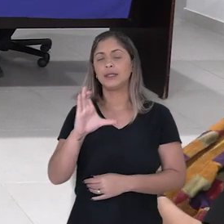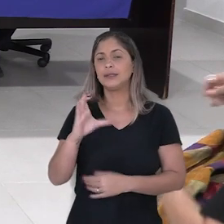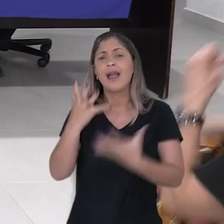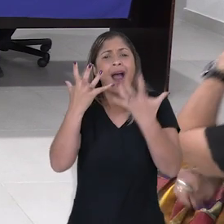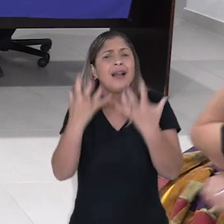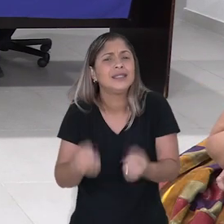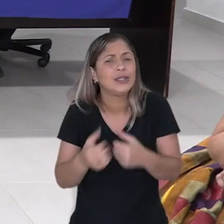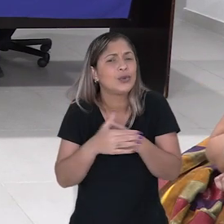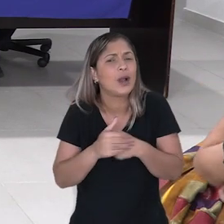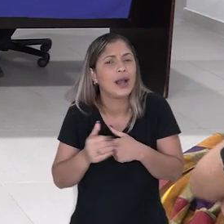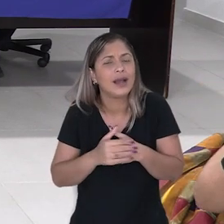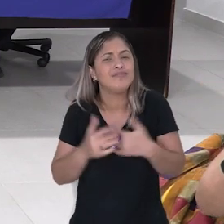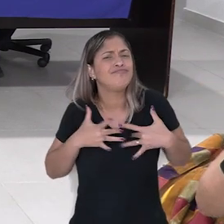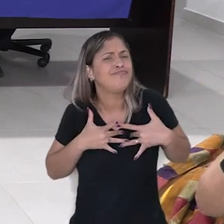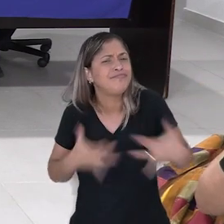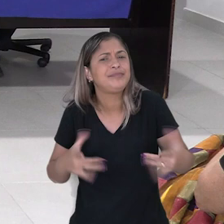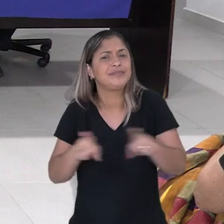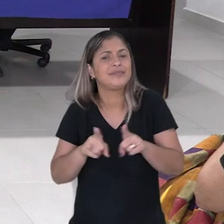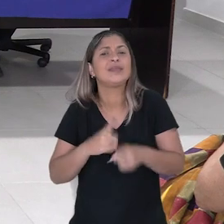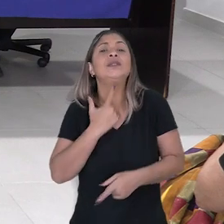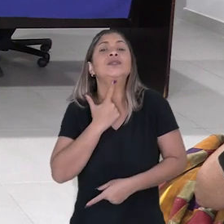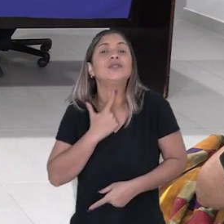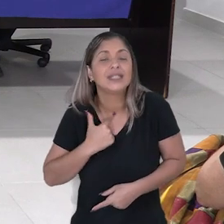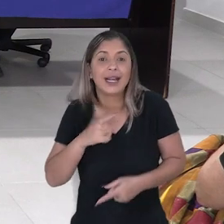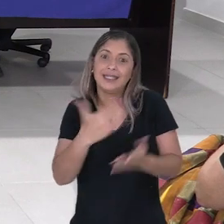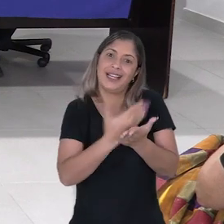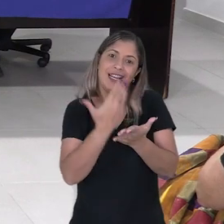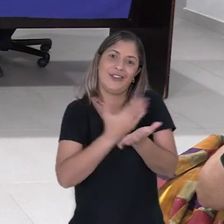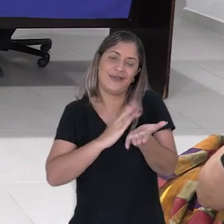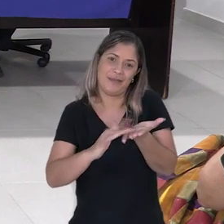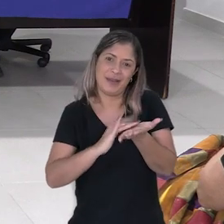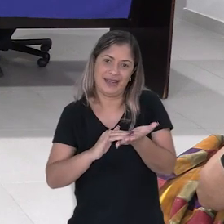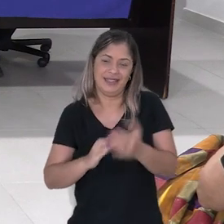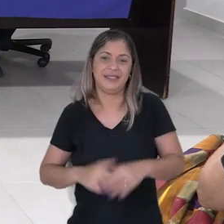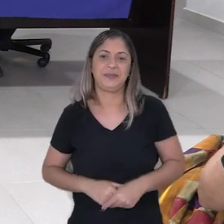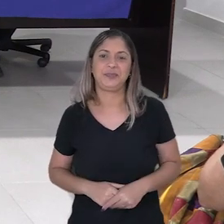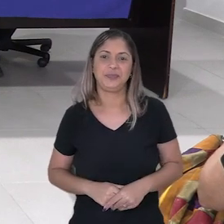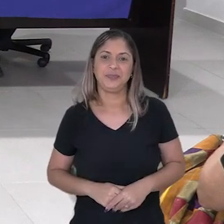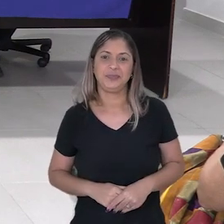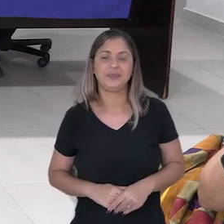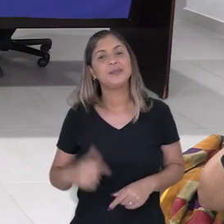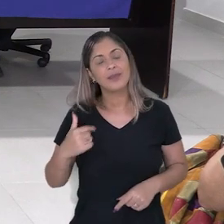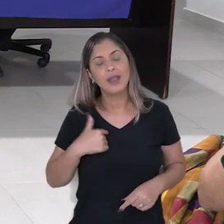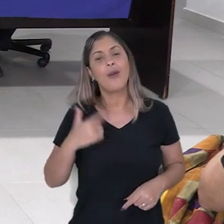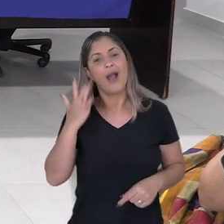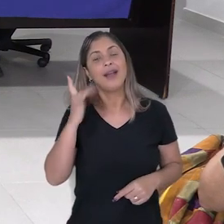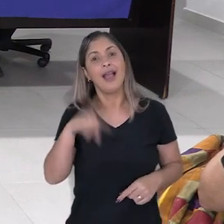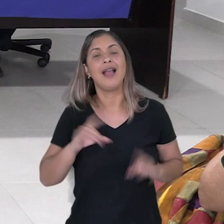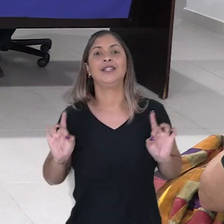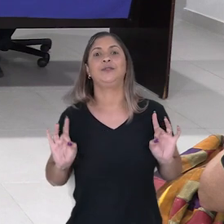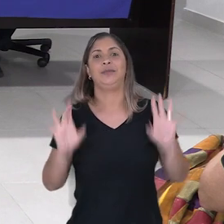tanto carinho, acolher com tanto carinho o nosso desejo de ter esse livro em Braille. Isso eu considero tão especial,